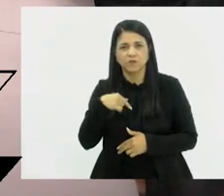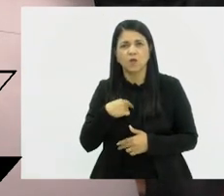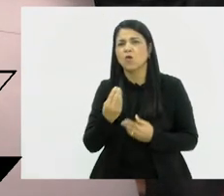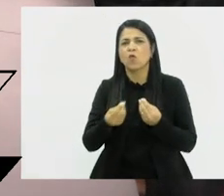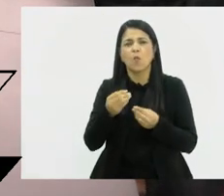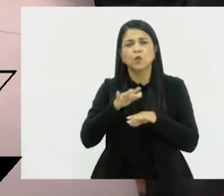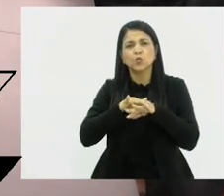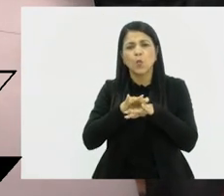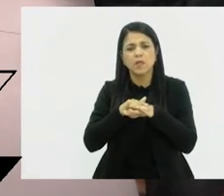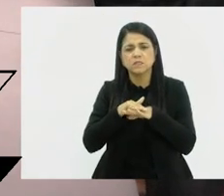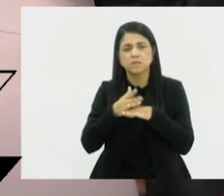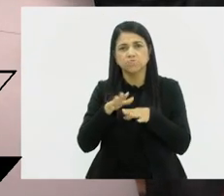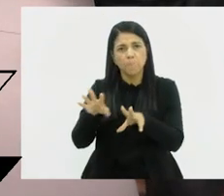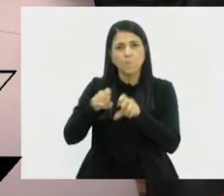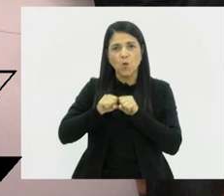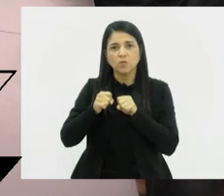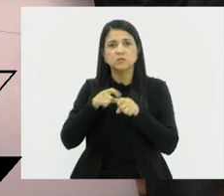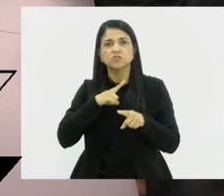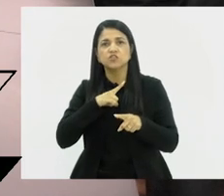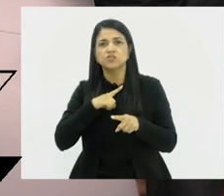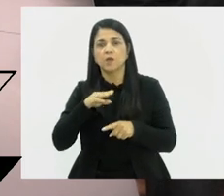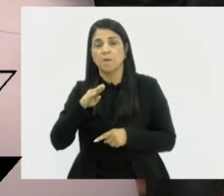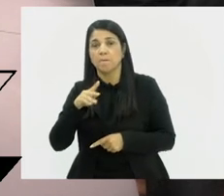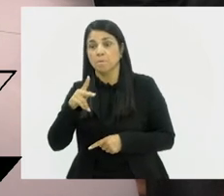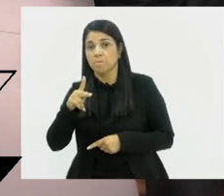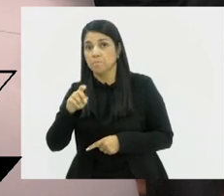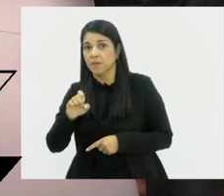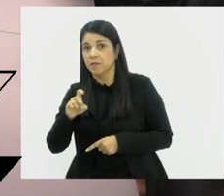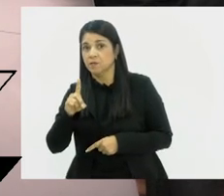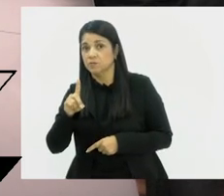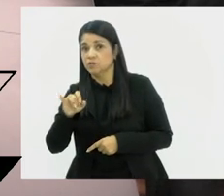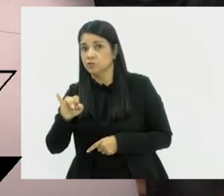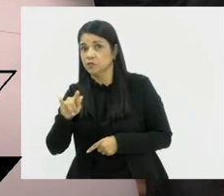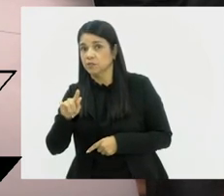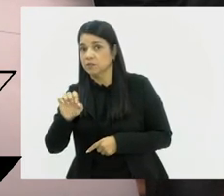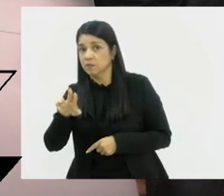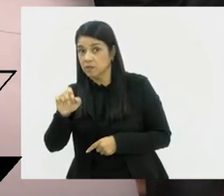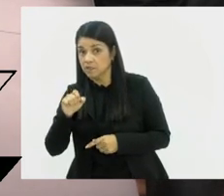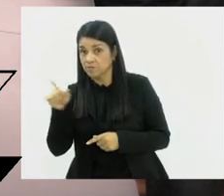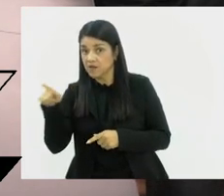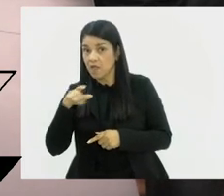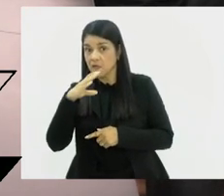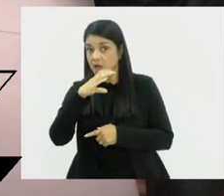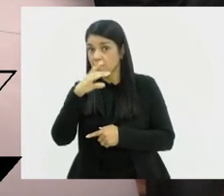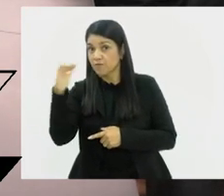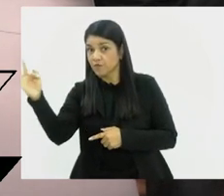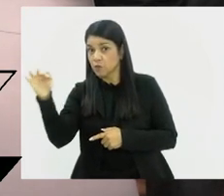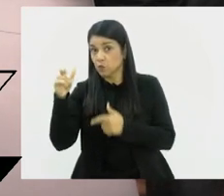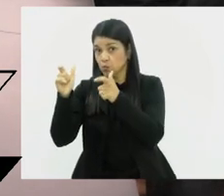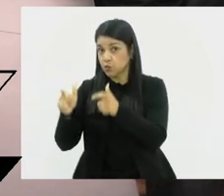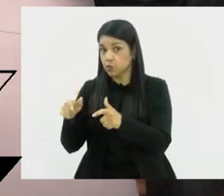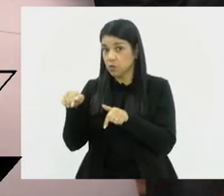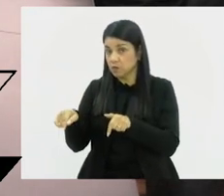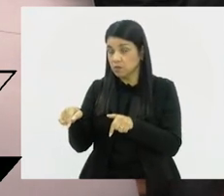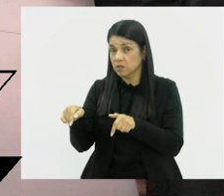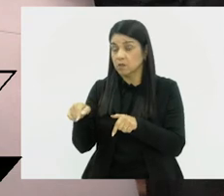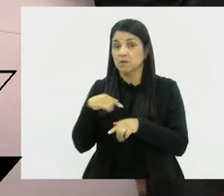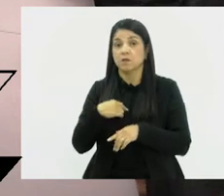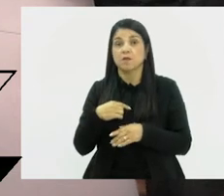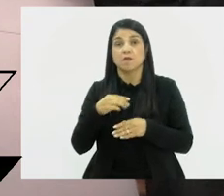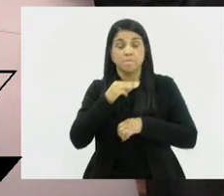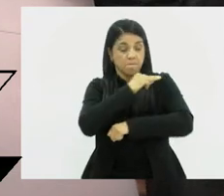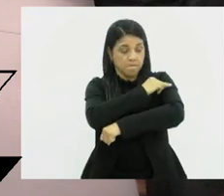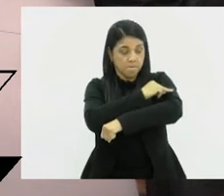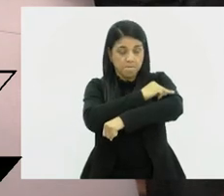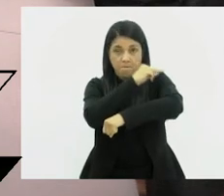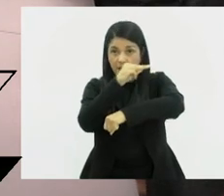lá dentro, se eles tinham até pedigree? Cabo Frio, isso. Estou falando de um canil registrado em Cabo Frio. Sobre Macaé, eu